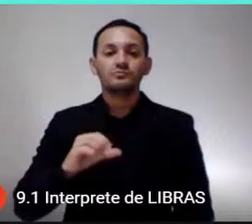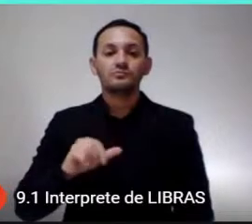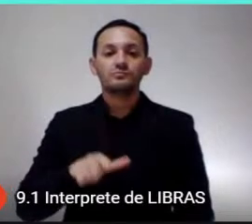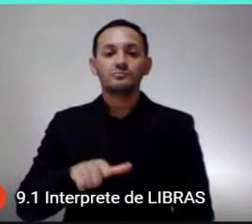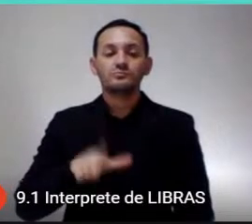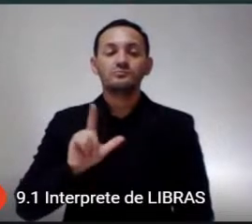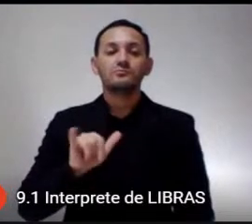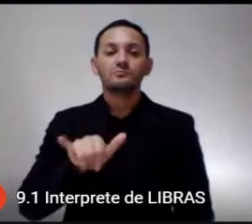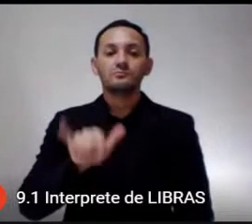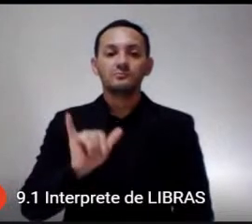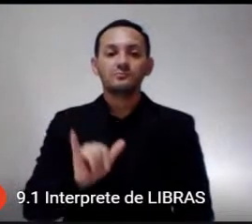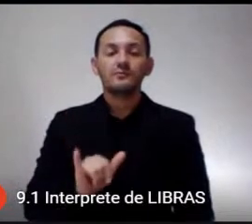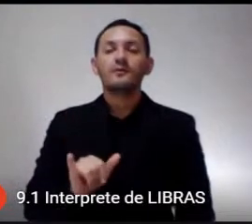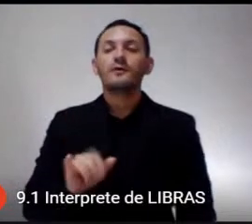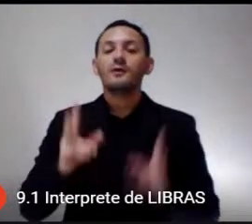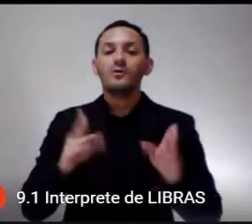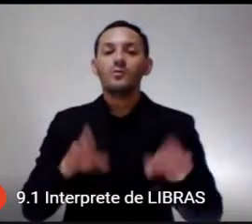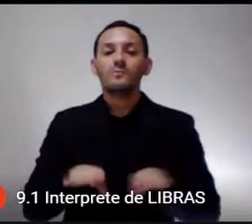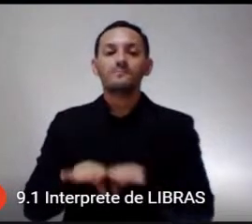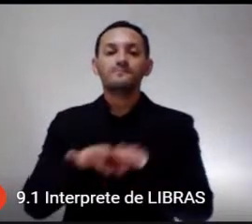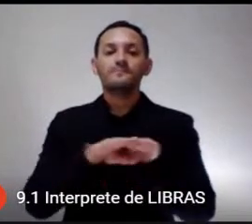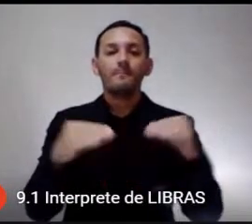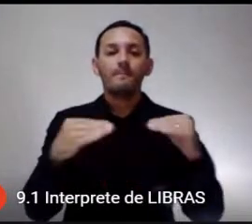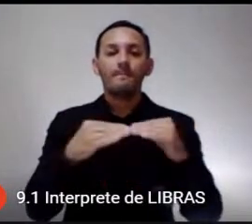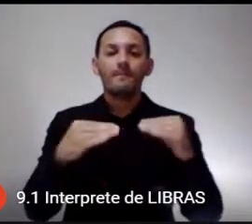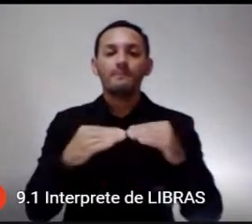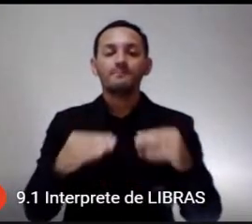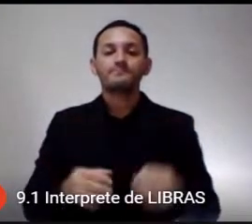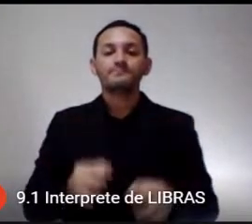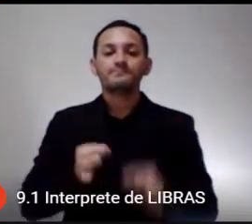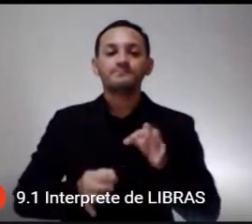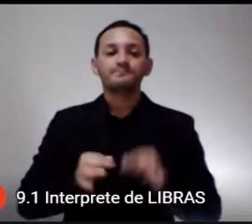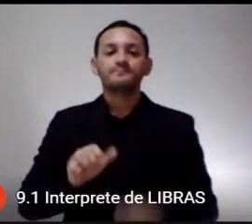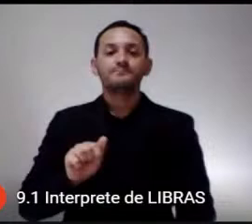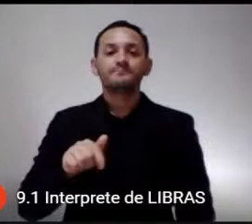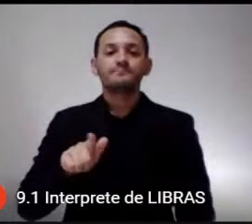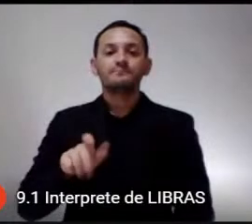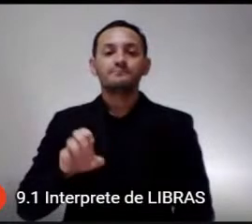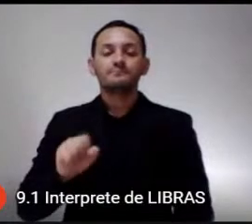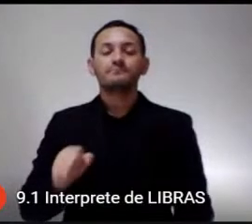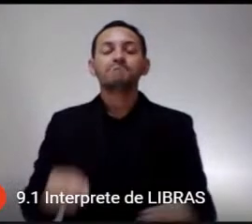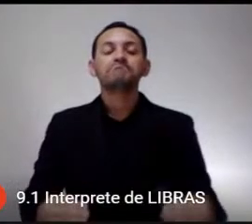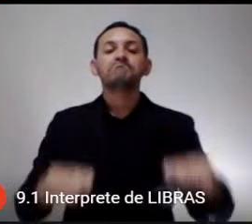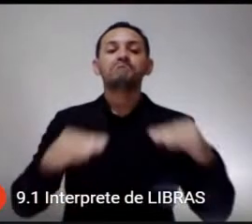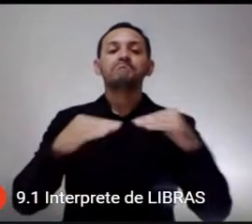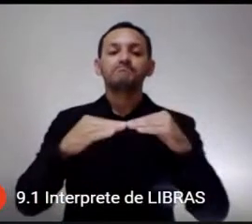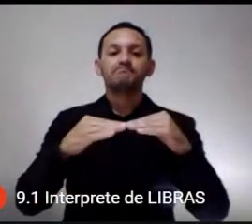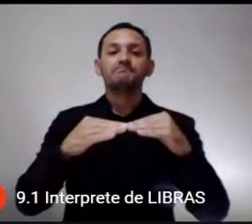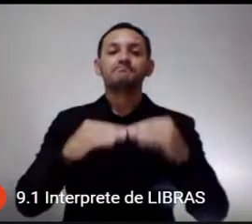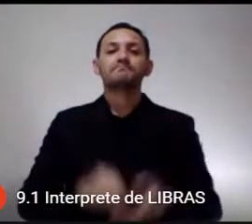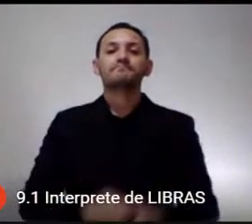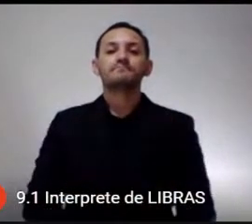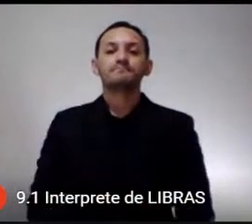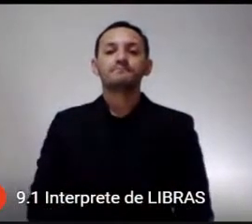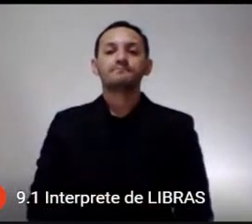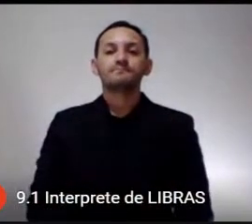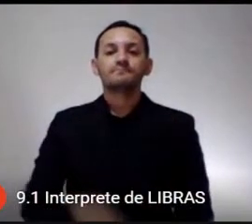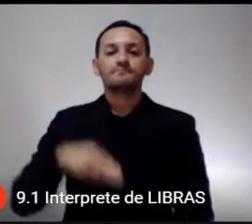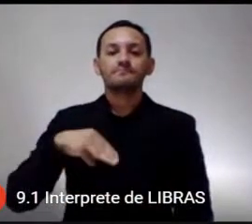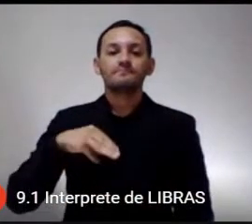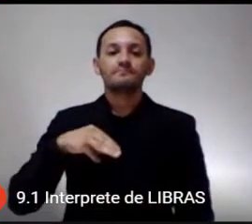presidente. Doutora Ângela Raunar. Acompanho, senhor presidente. Doutor Marcelo